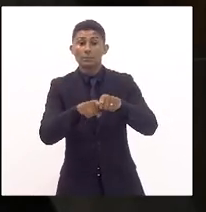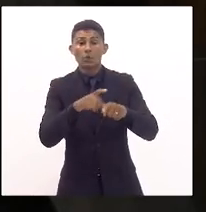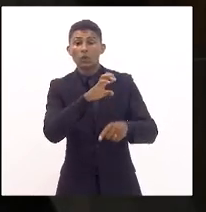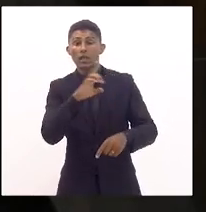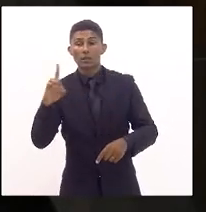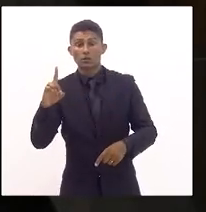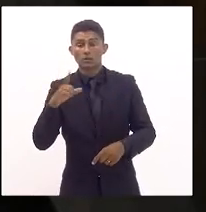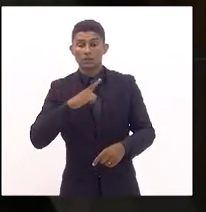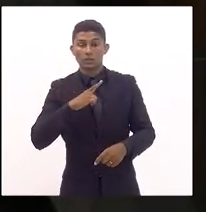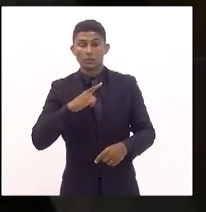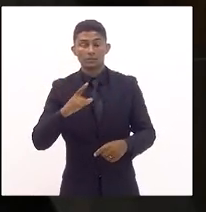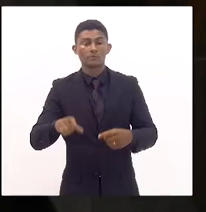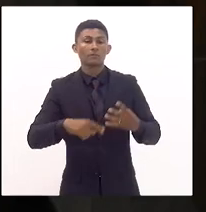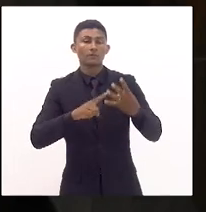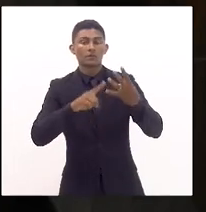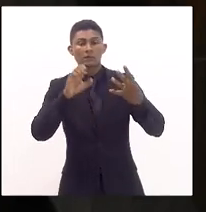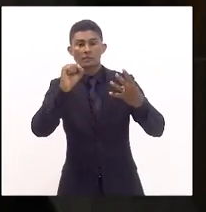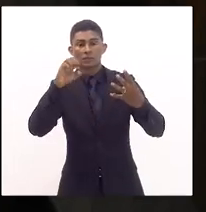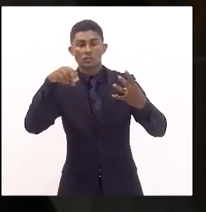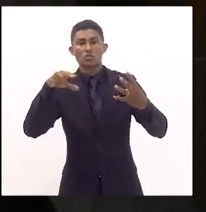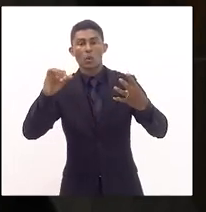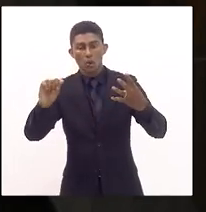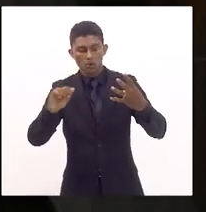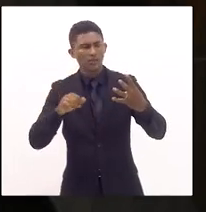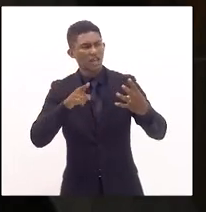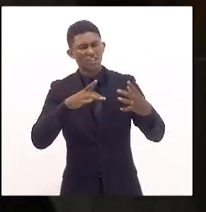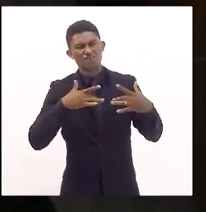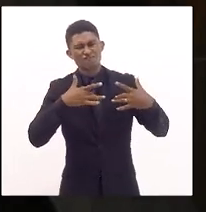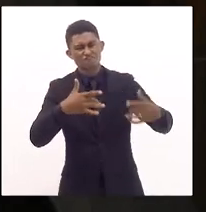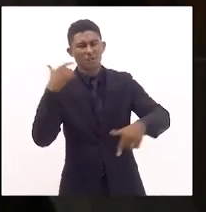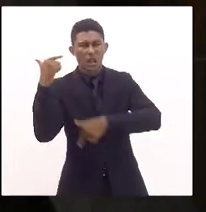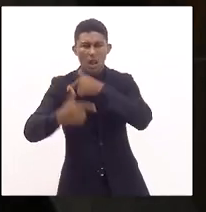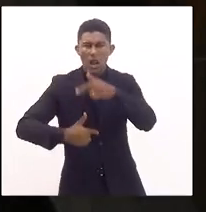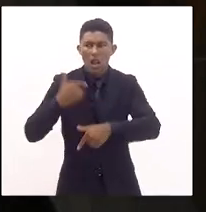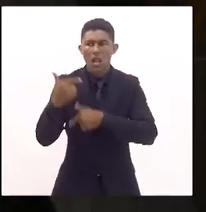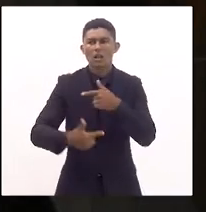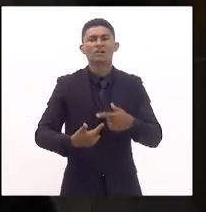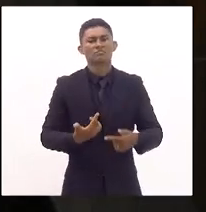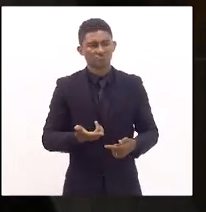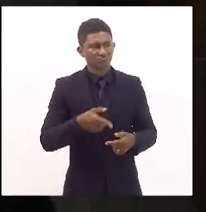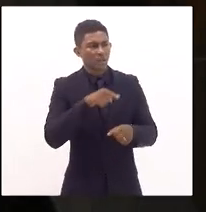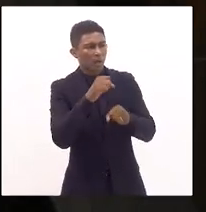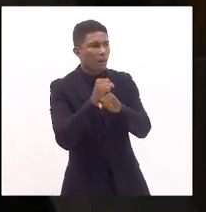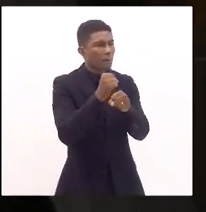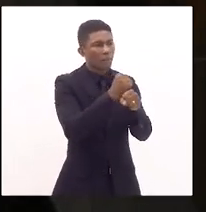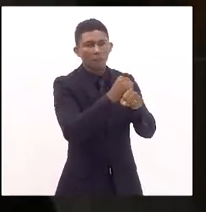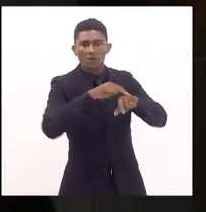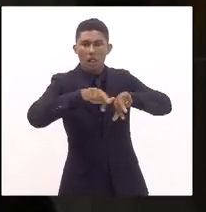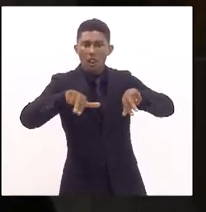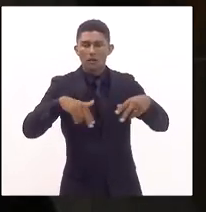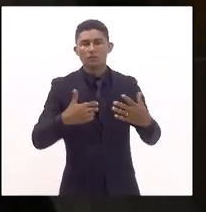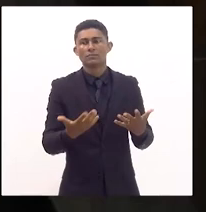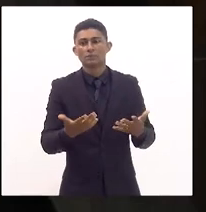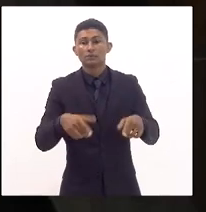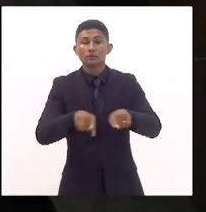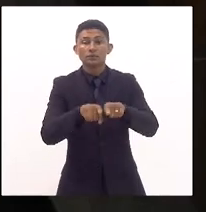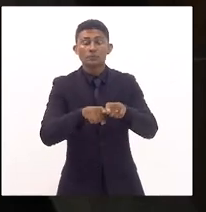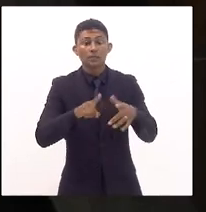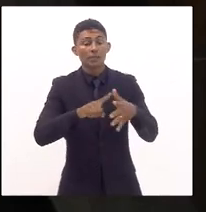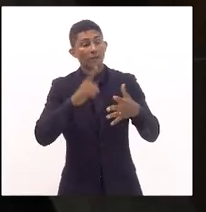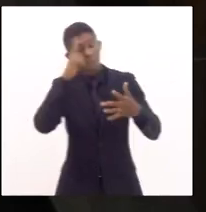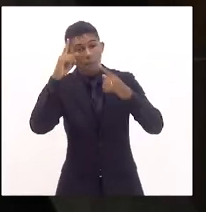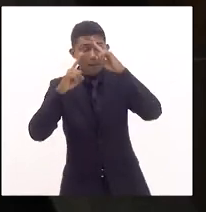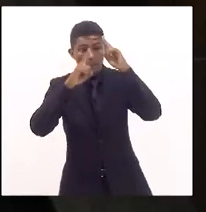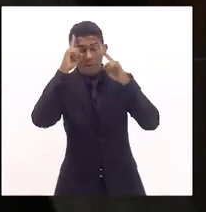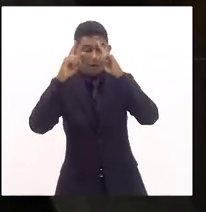Sônia Maria Leite Nikitiuk, grande figura, dedicada, devotada à construção daquele processo, as idealizadoras, as